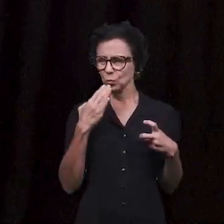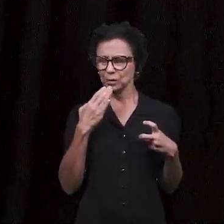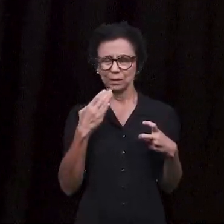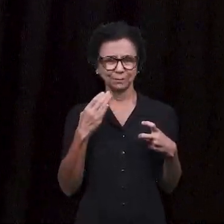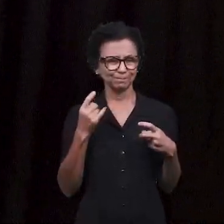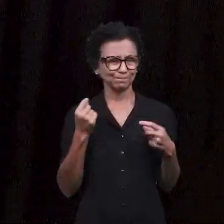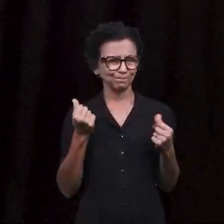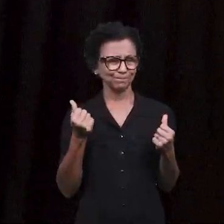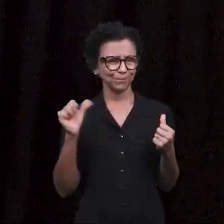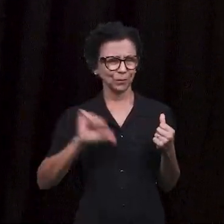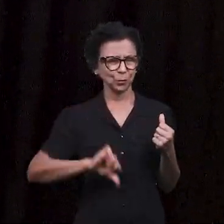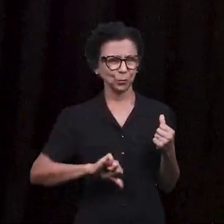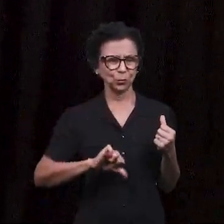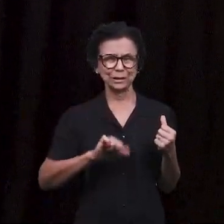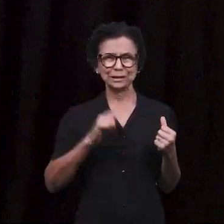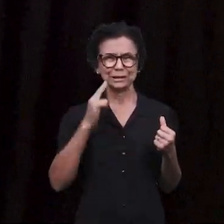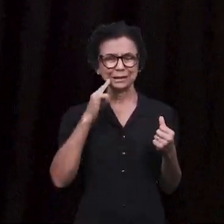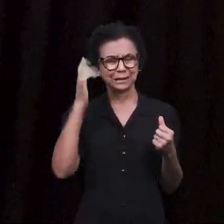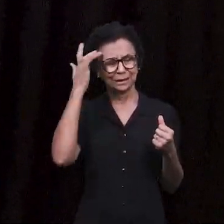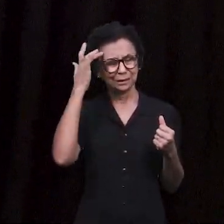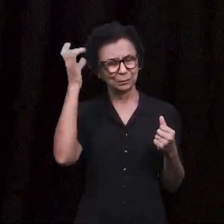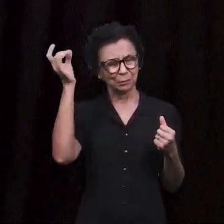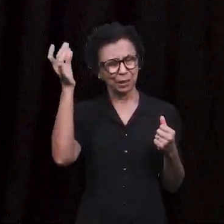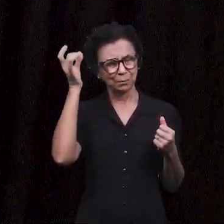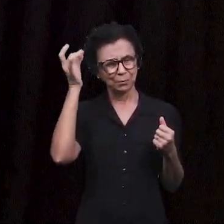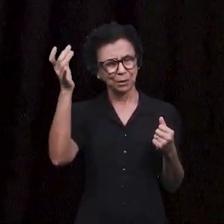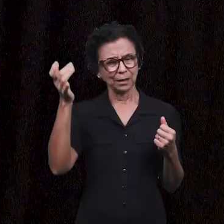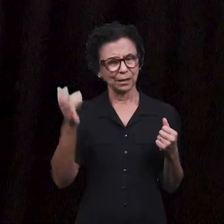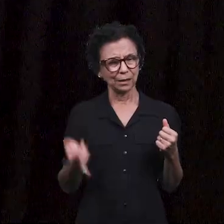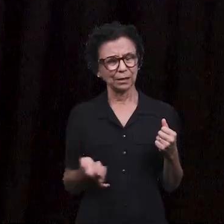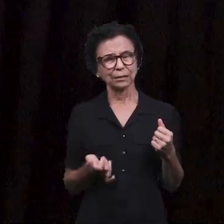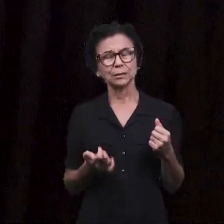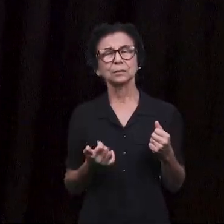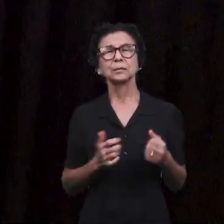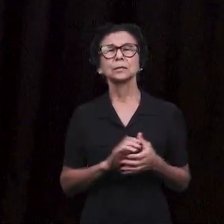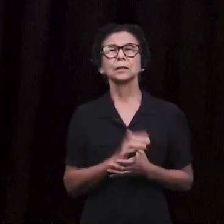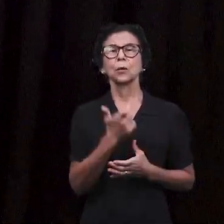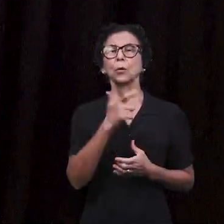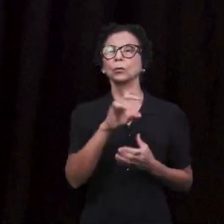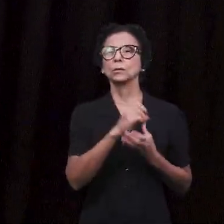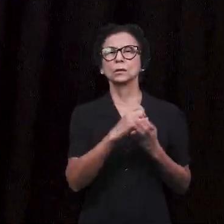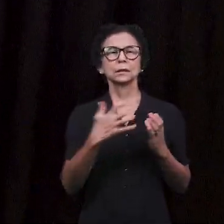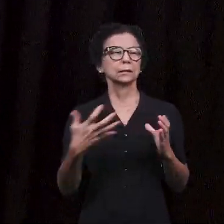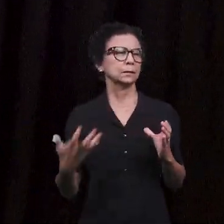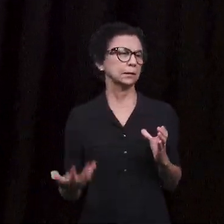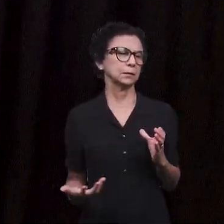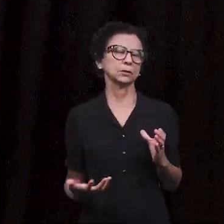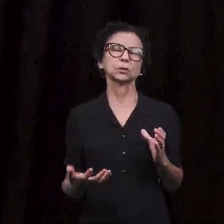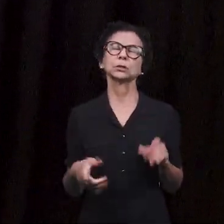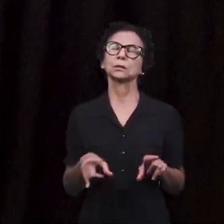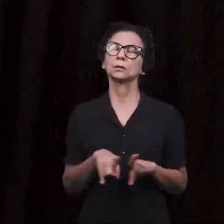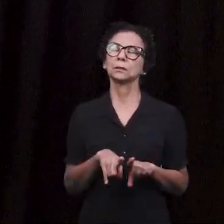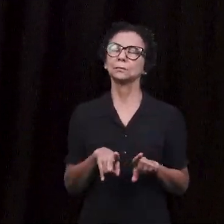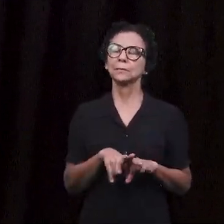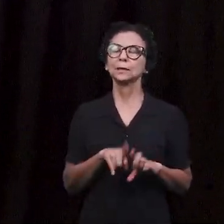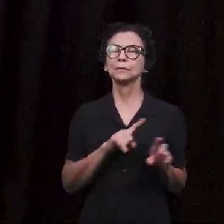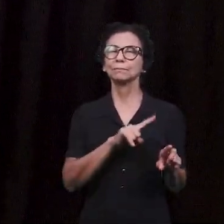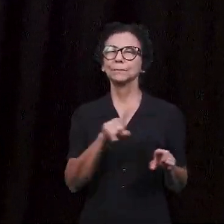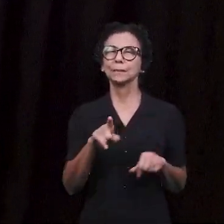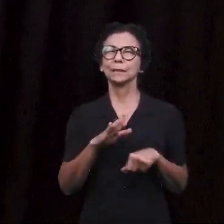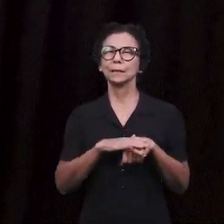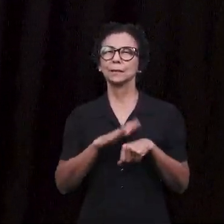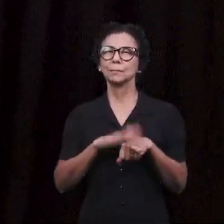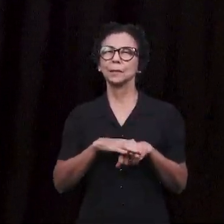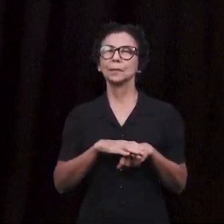de um determinado alimento, ou não só os outros mecanismos que nós dissemos, outros fatores, ela já vai saber